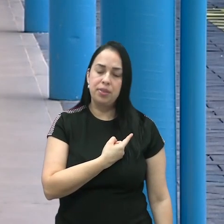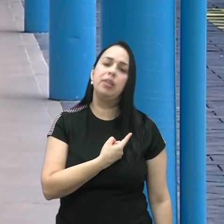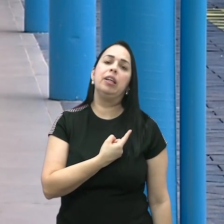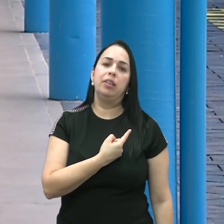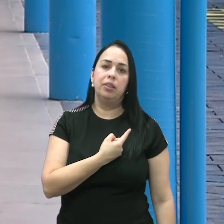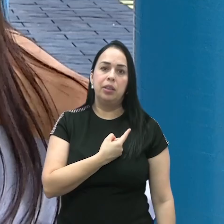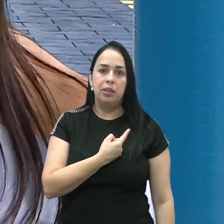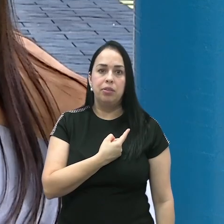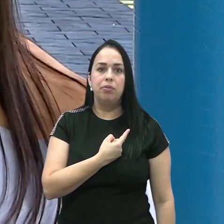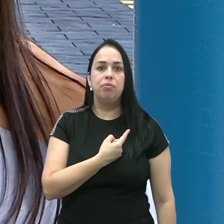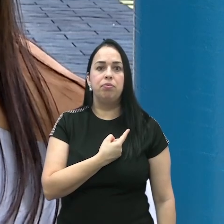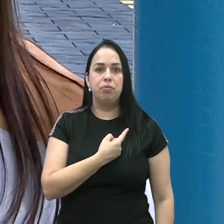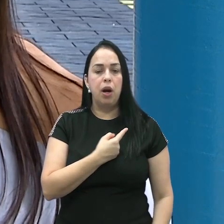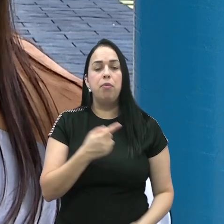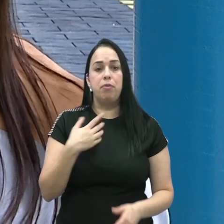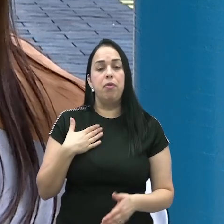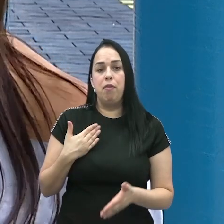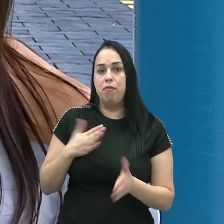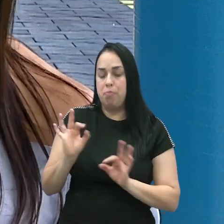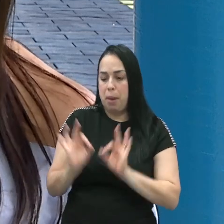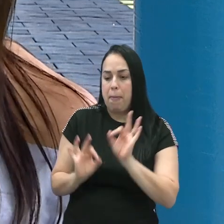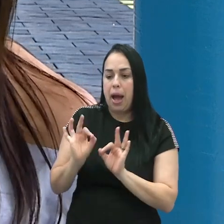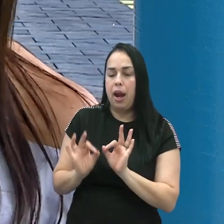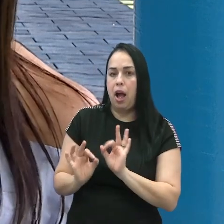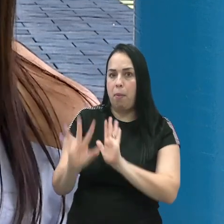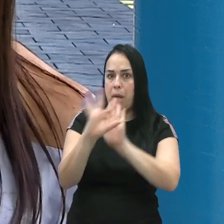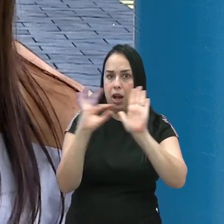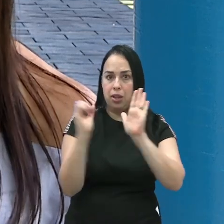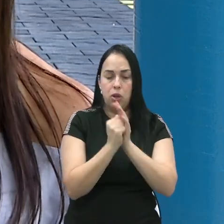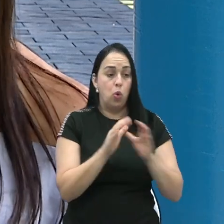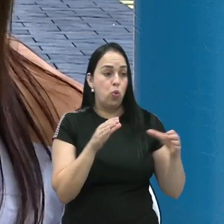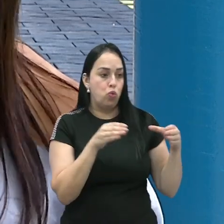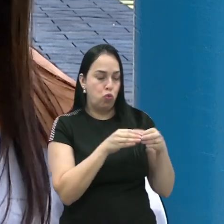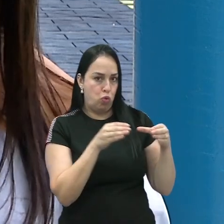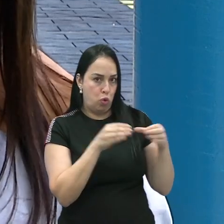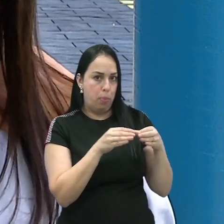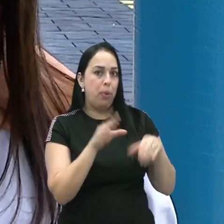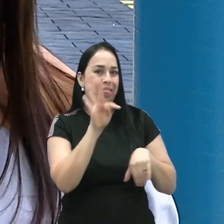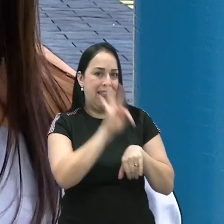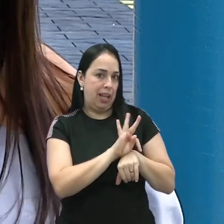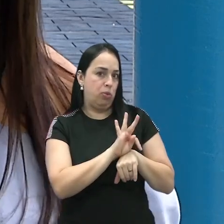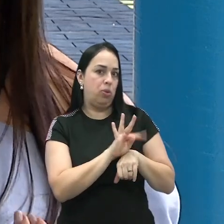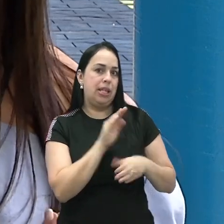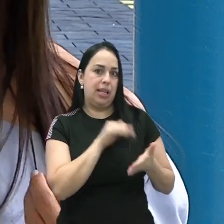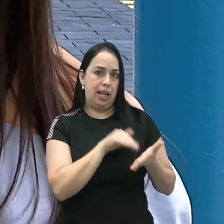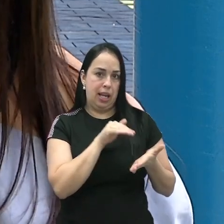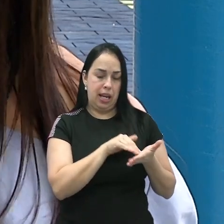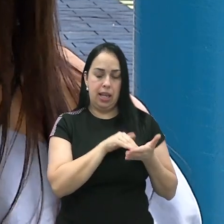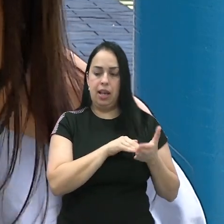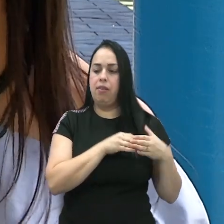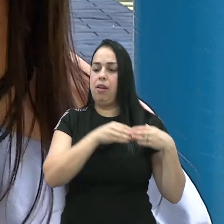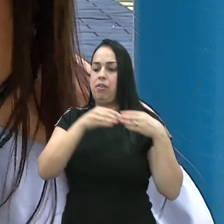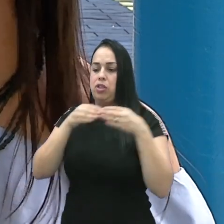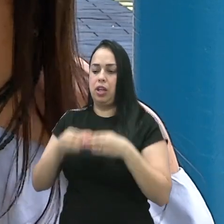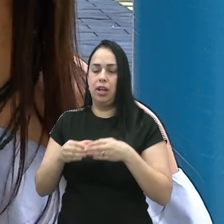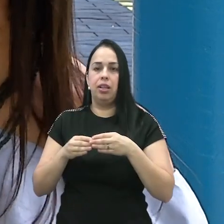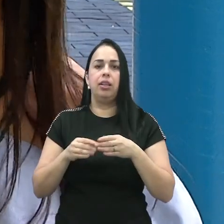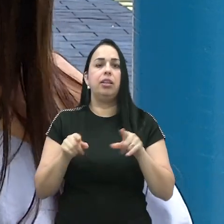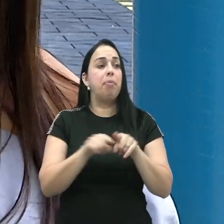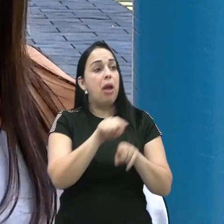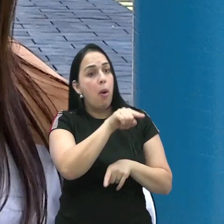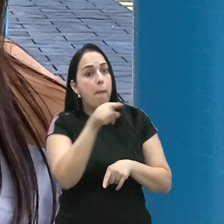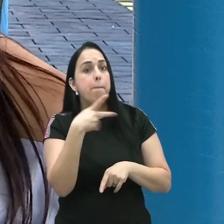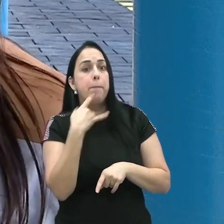muitas crianças. Nós vamos fazer aqui um mutirão de inscrições, vai vir uma equipe técnica da